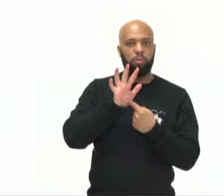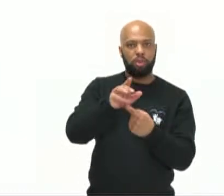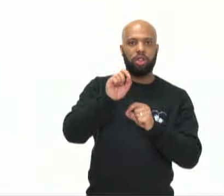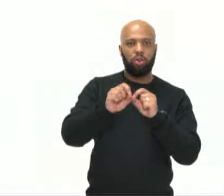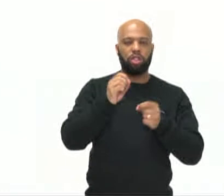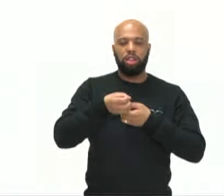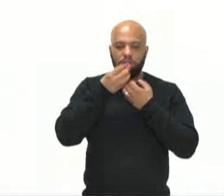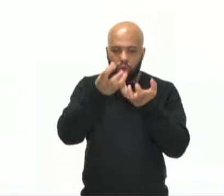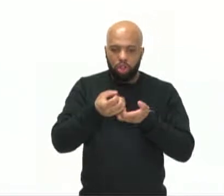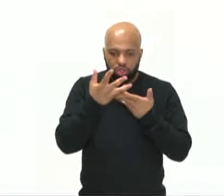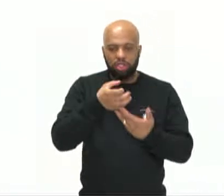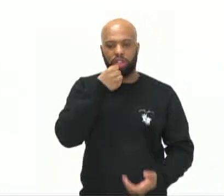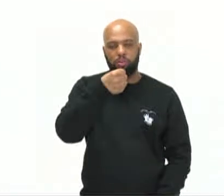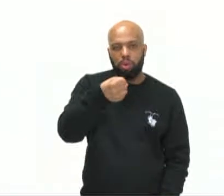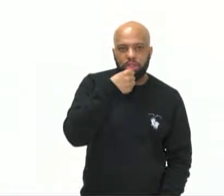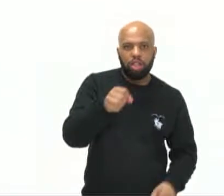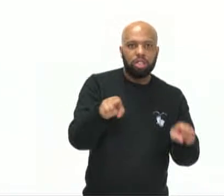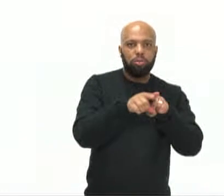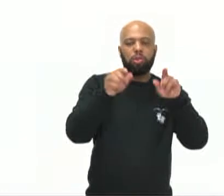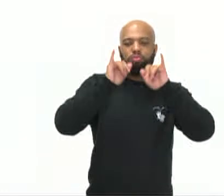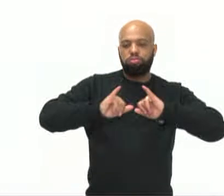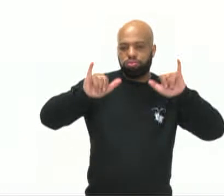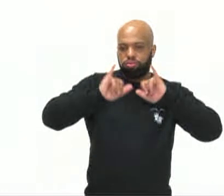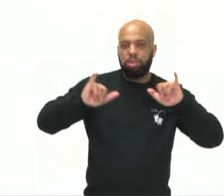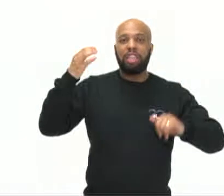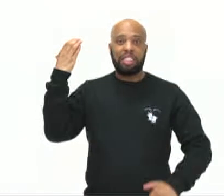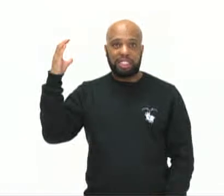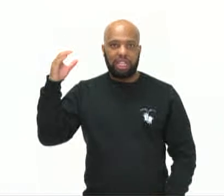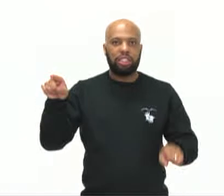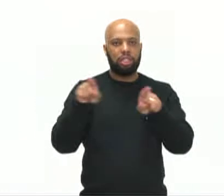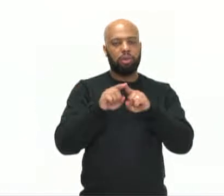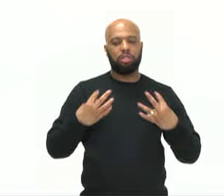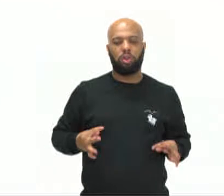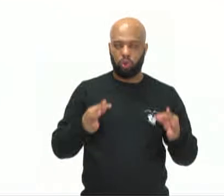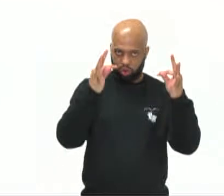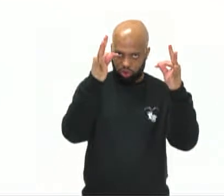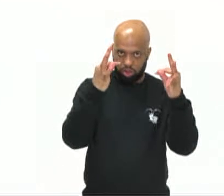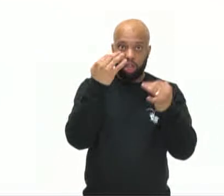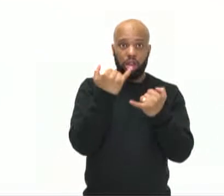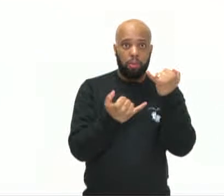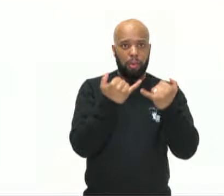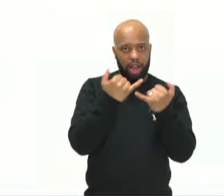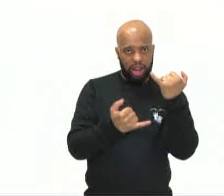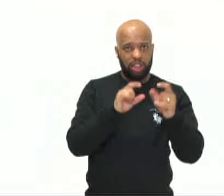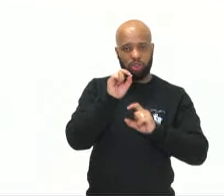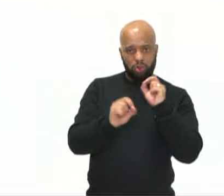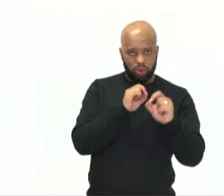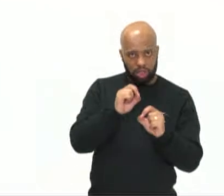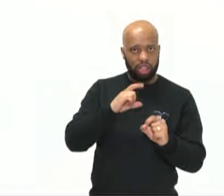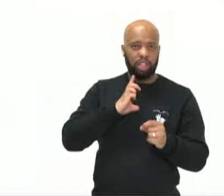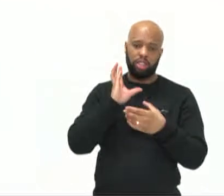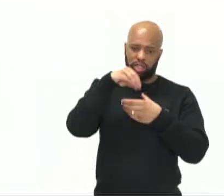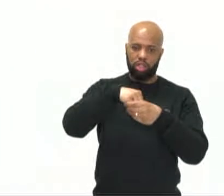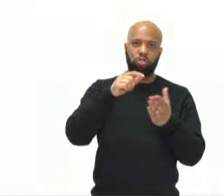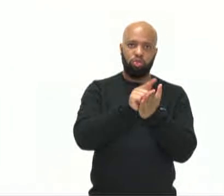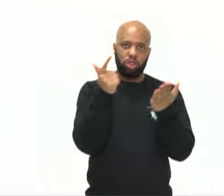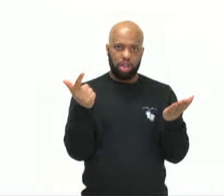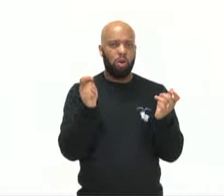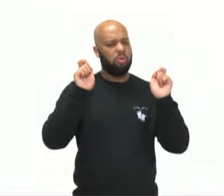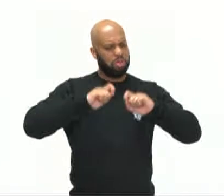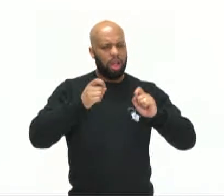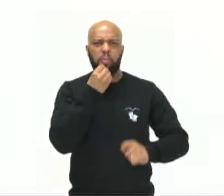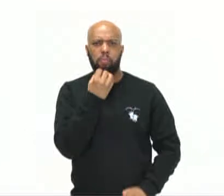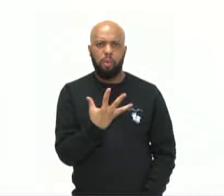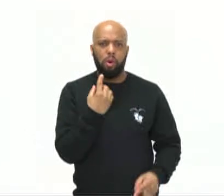notícias, reportagens, divulgação da ciência e da tecnologia. Parece haver consenso no jornalismo de que se trata de um recurso eficaz,